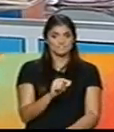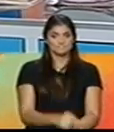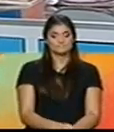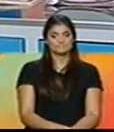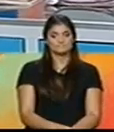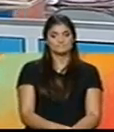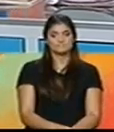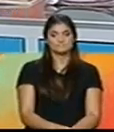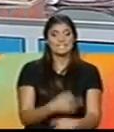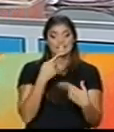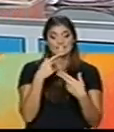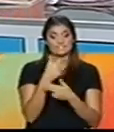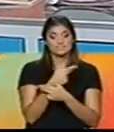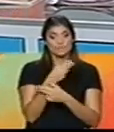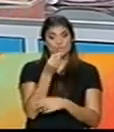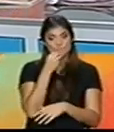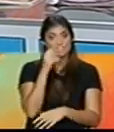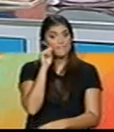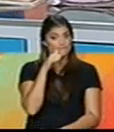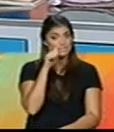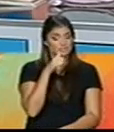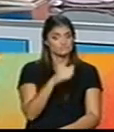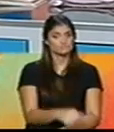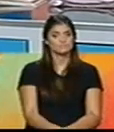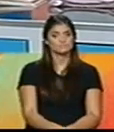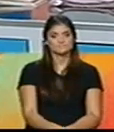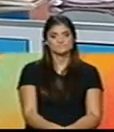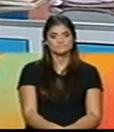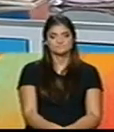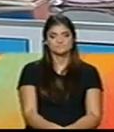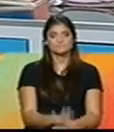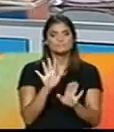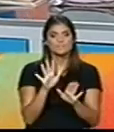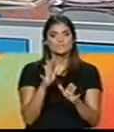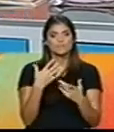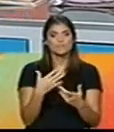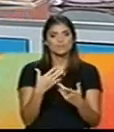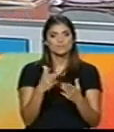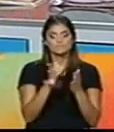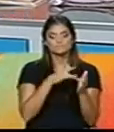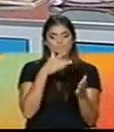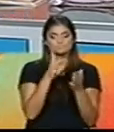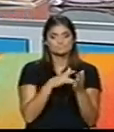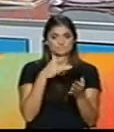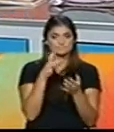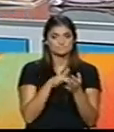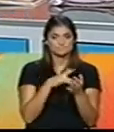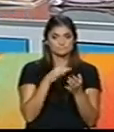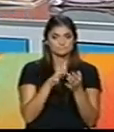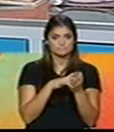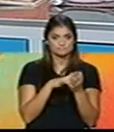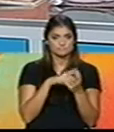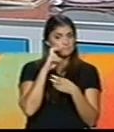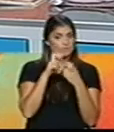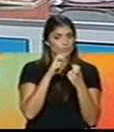crítico em gastronomia e vinhos. Alto e para o baile. Uhum. Ao folhear as páginas em busca das